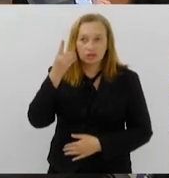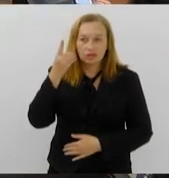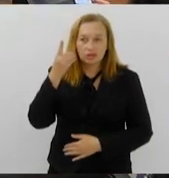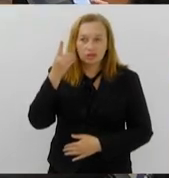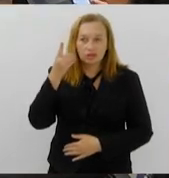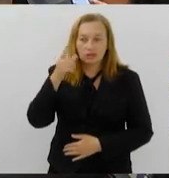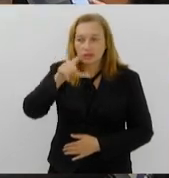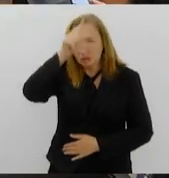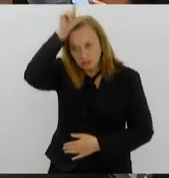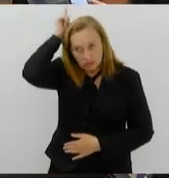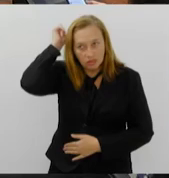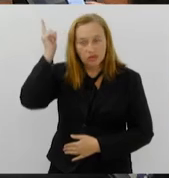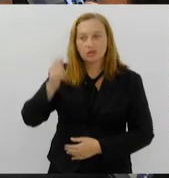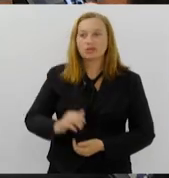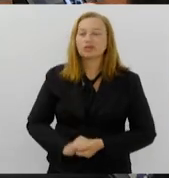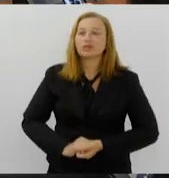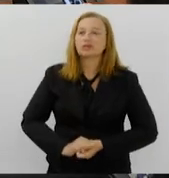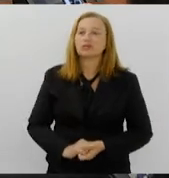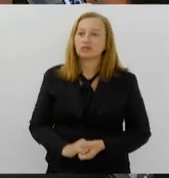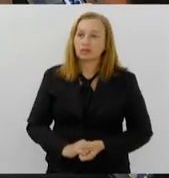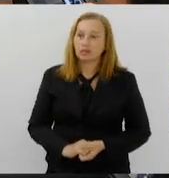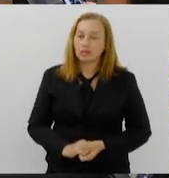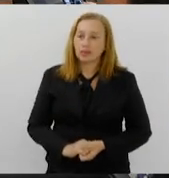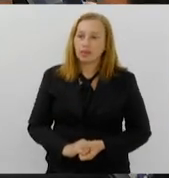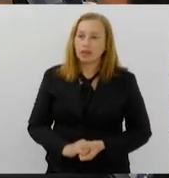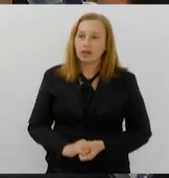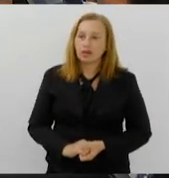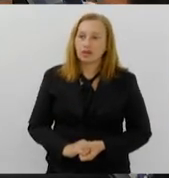deputado Luiz Paulo. O